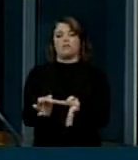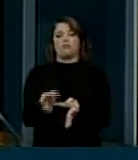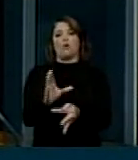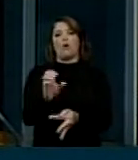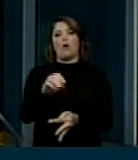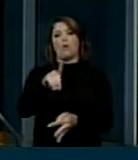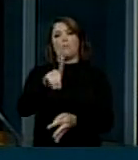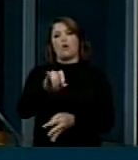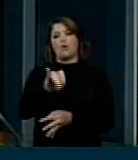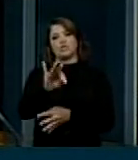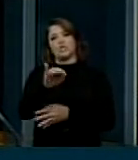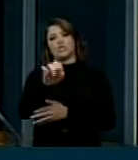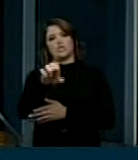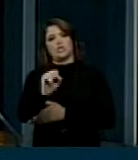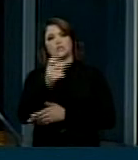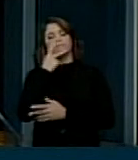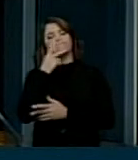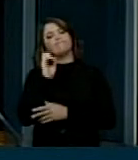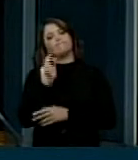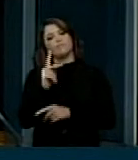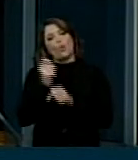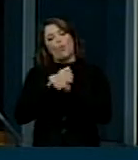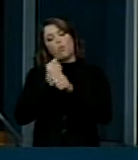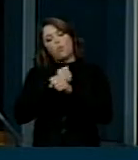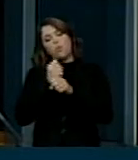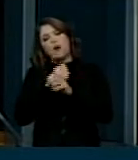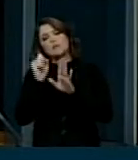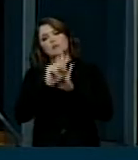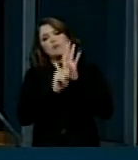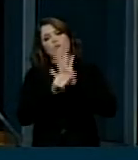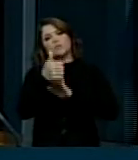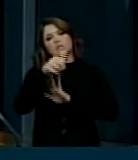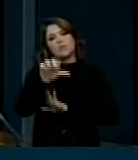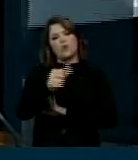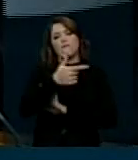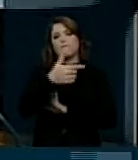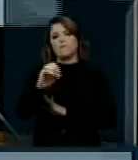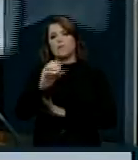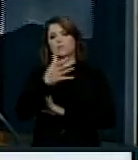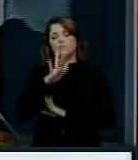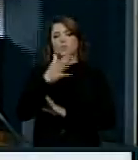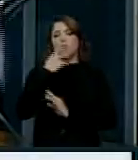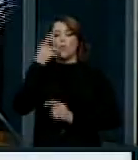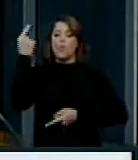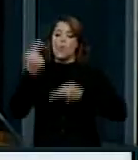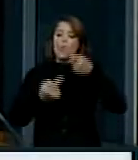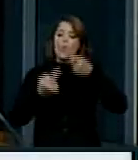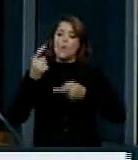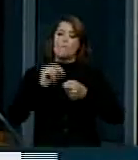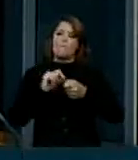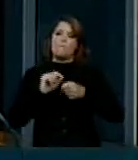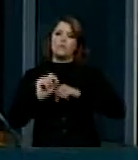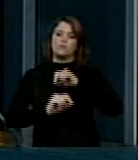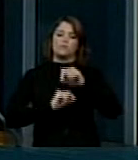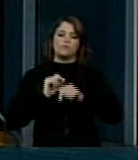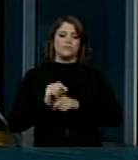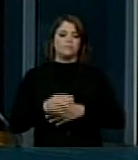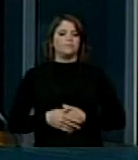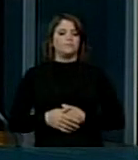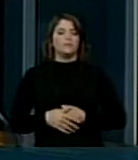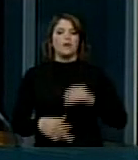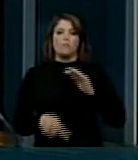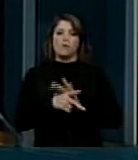bem, durante muitos anos, século XIX e entrada do século XX, o grande debate que se fazia é que